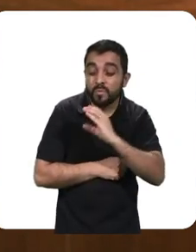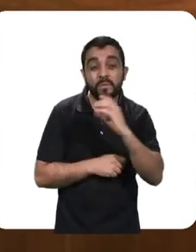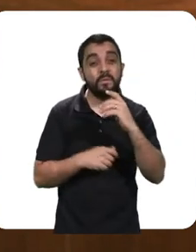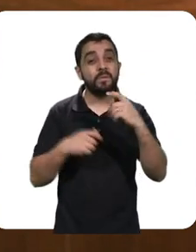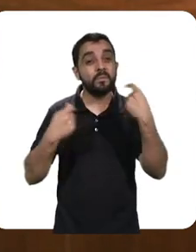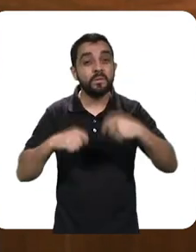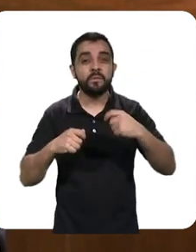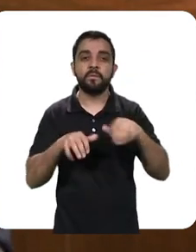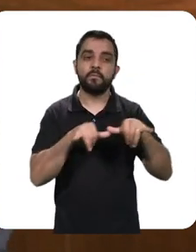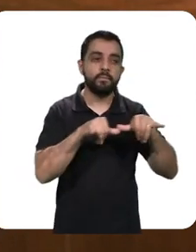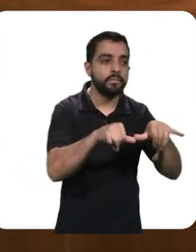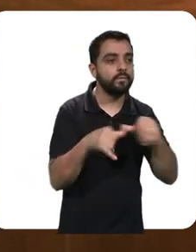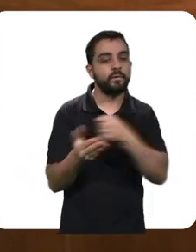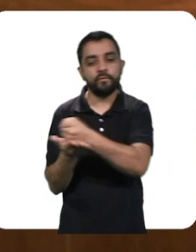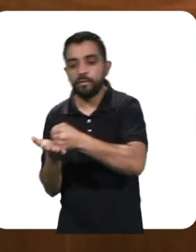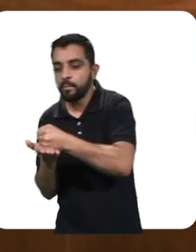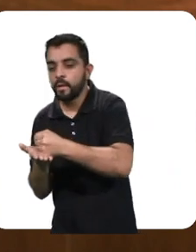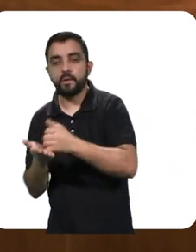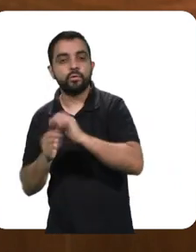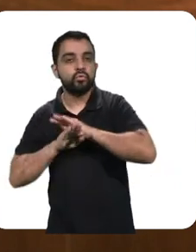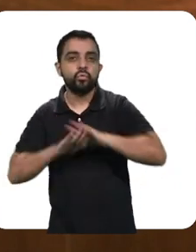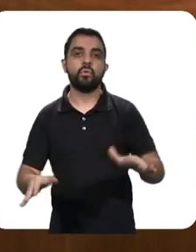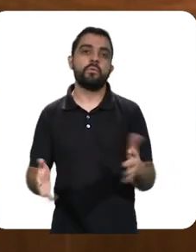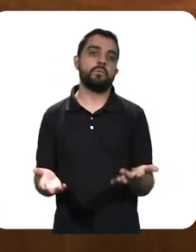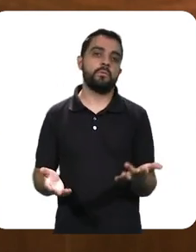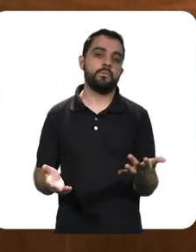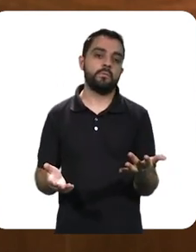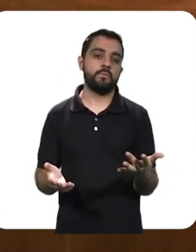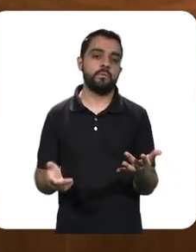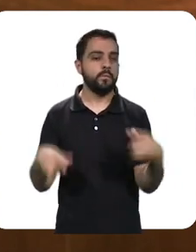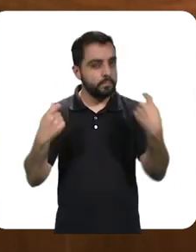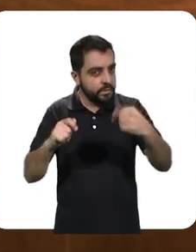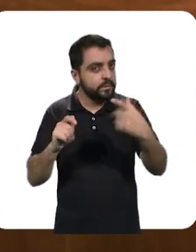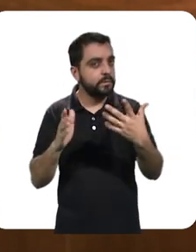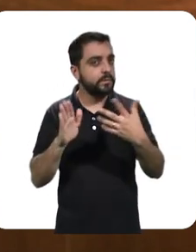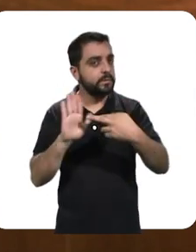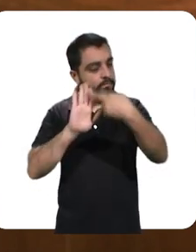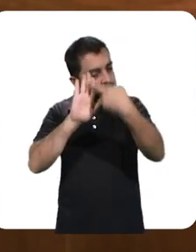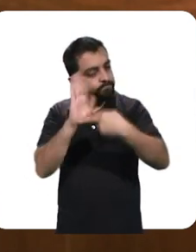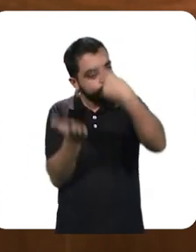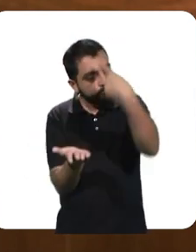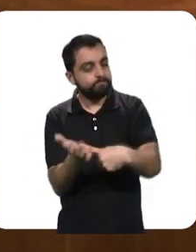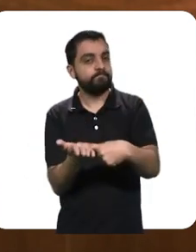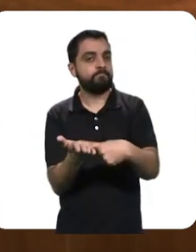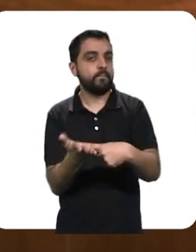para o necessário, farmácia, supermercado e só. É o momento da gente estabelecer esse